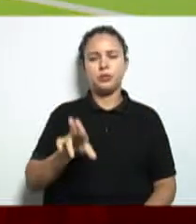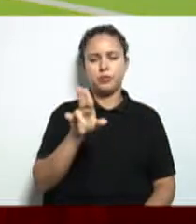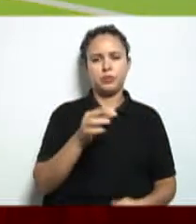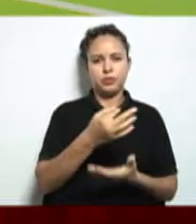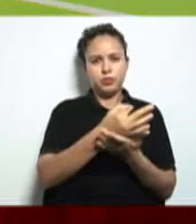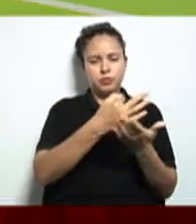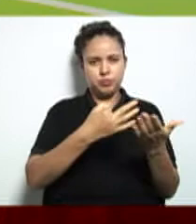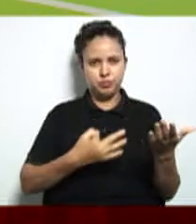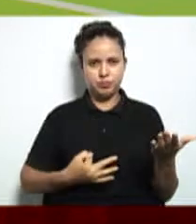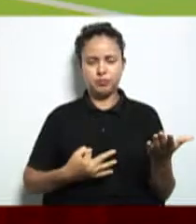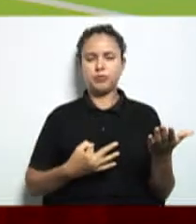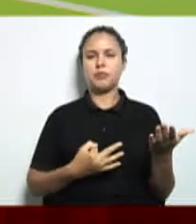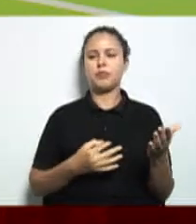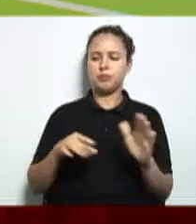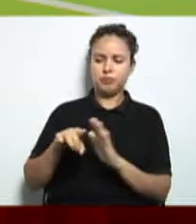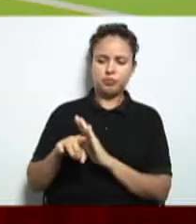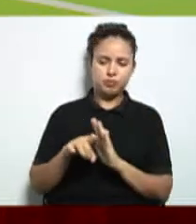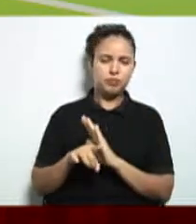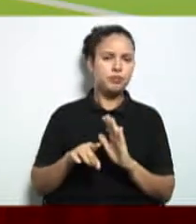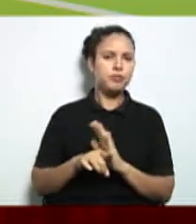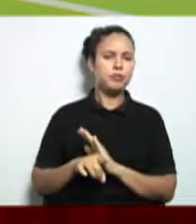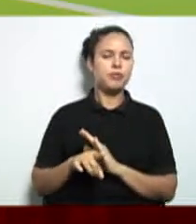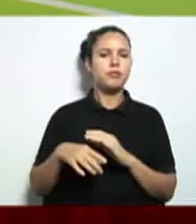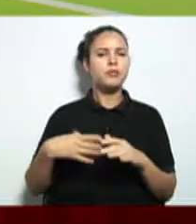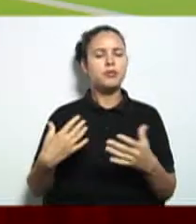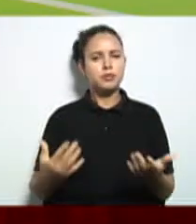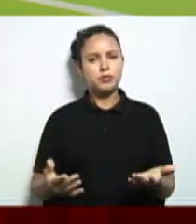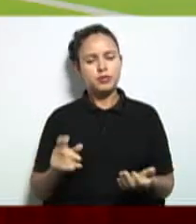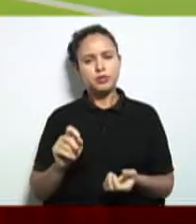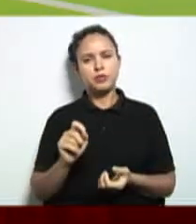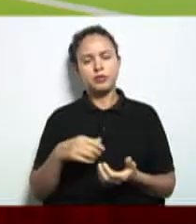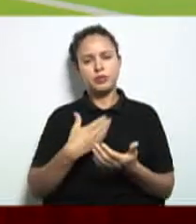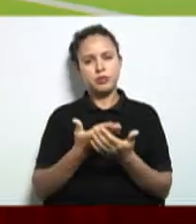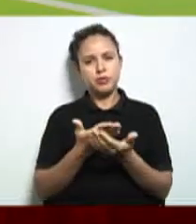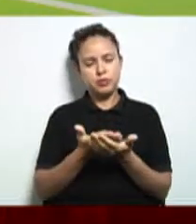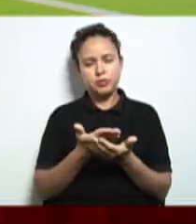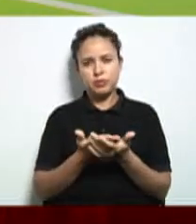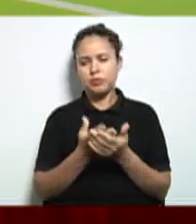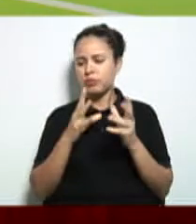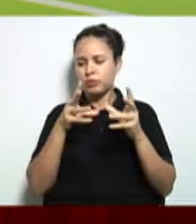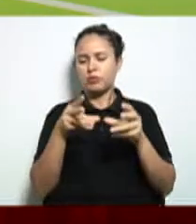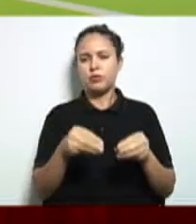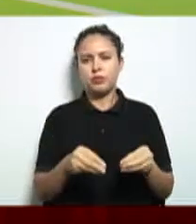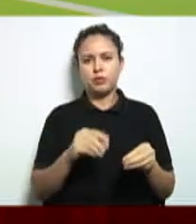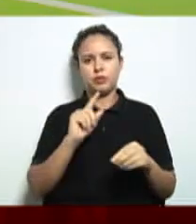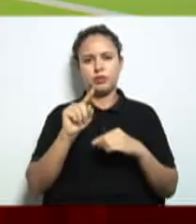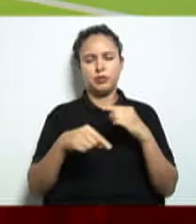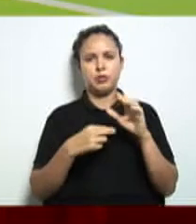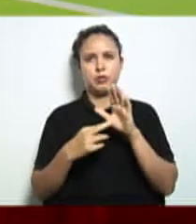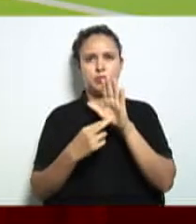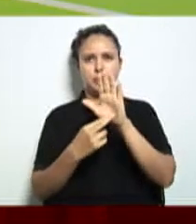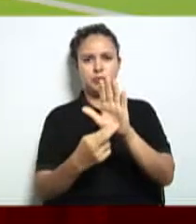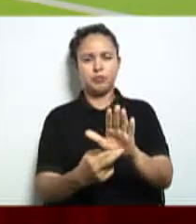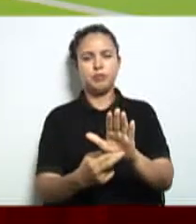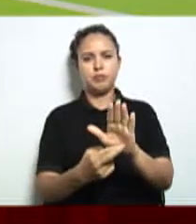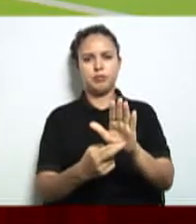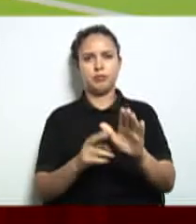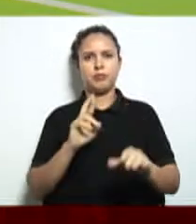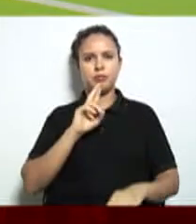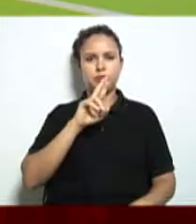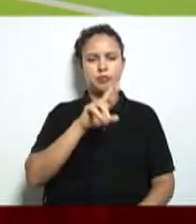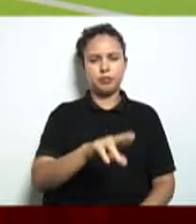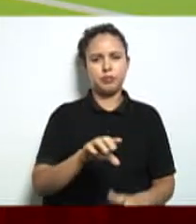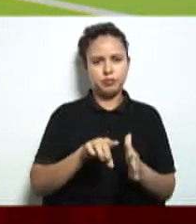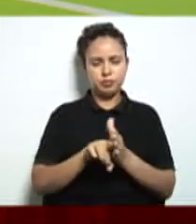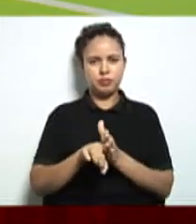como instrumento de coleta de dados. Aí ele estudou todo aquele assunto e apresentou o resultado da pesquisa